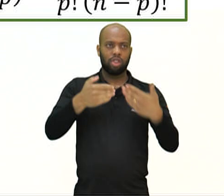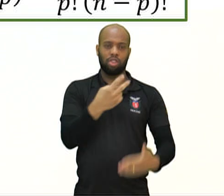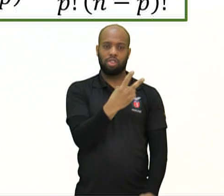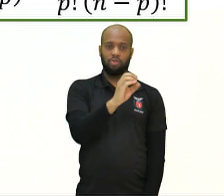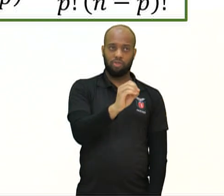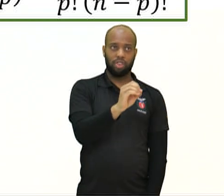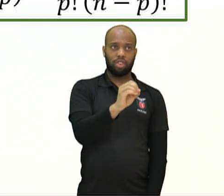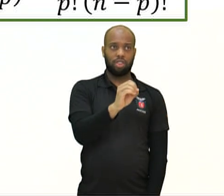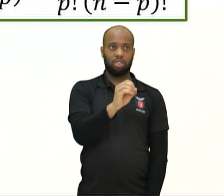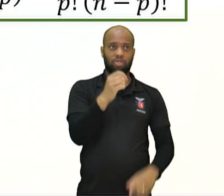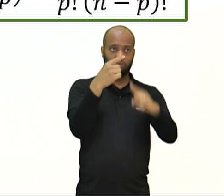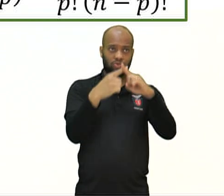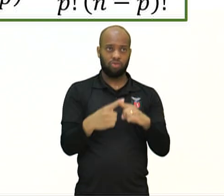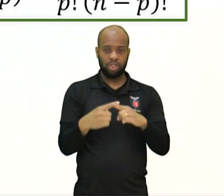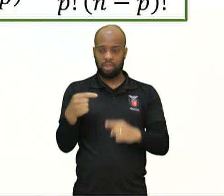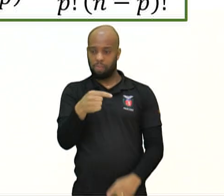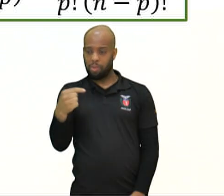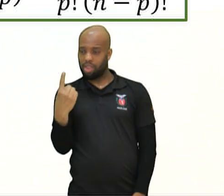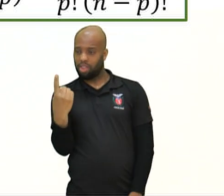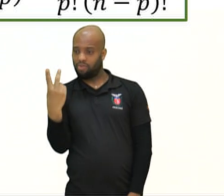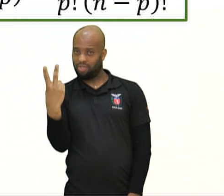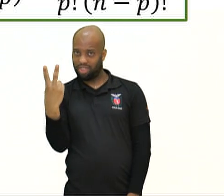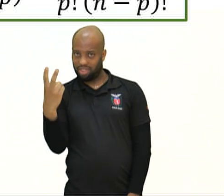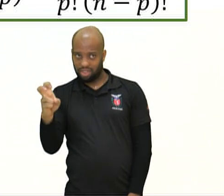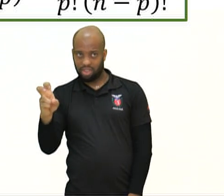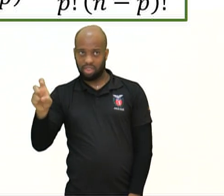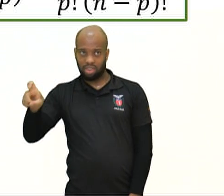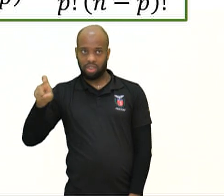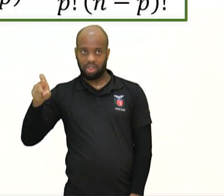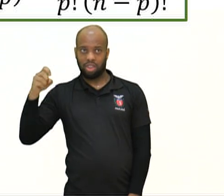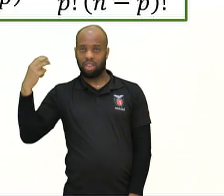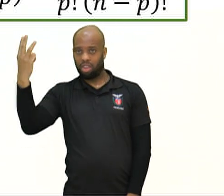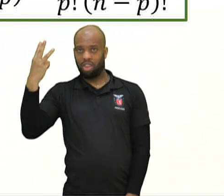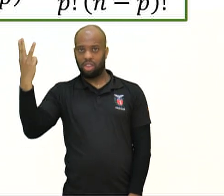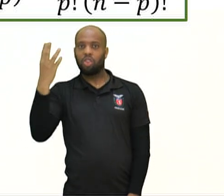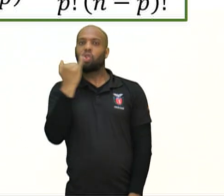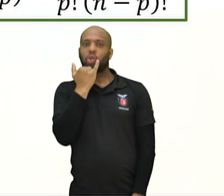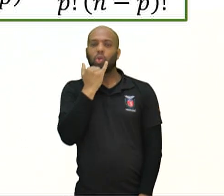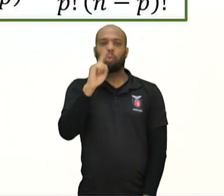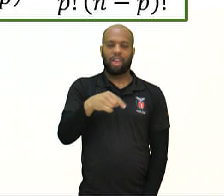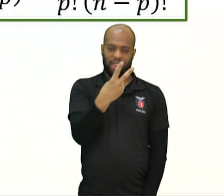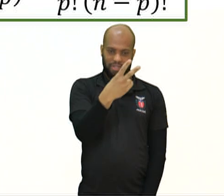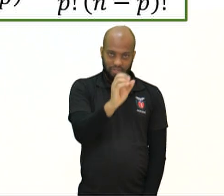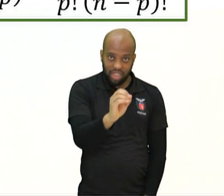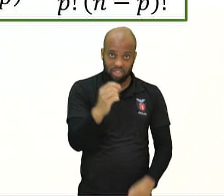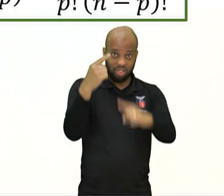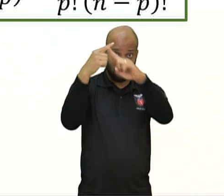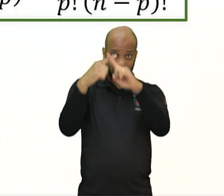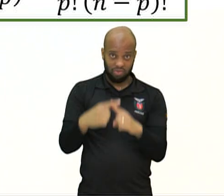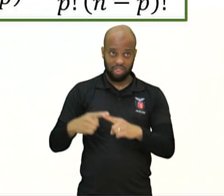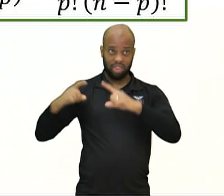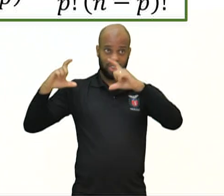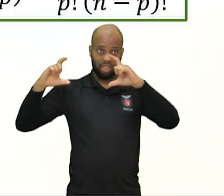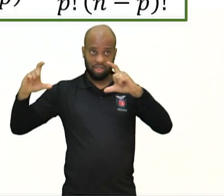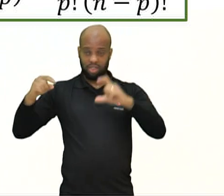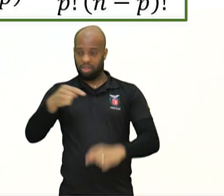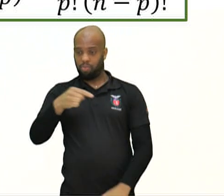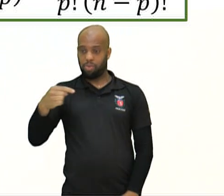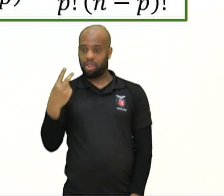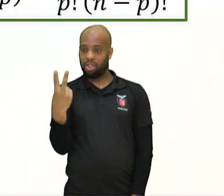menos 125 elevado a x, 20 multiplicado por